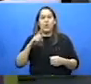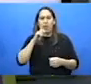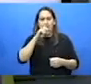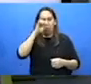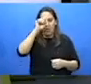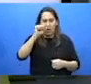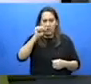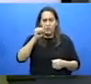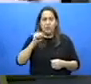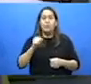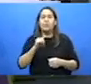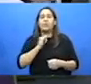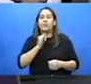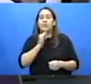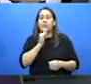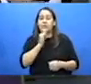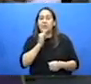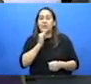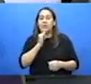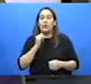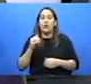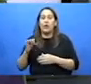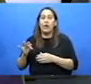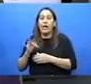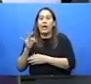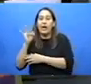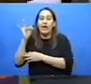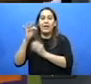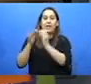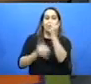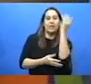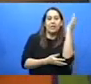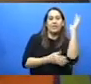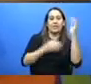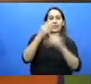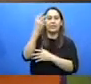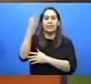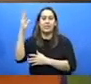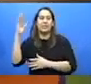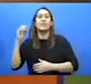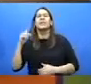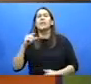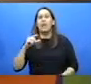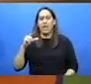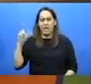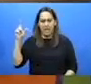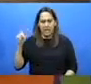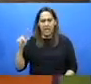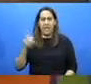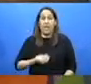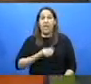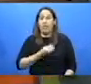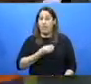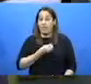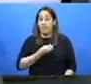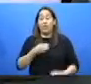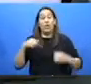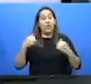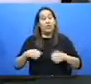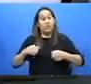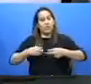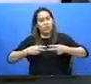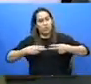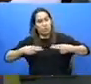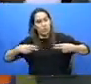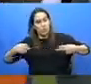No caso das plantas, não é diferente. Ela também é um ser vivo. E elas precisam o quê? De recursos do